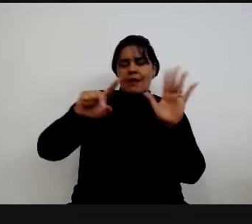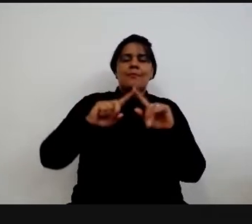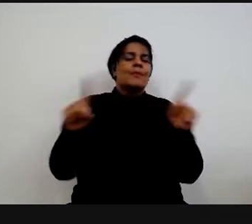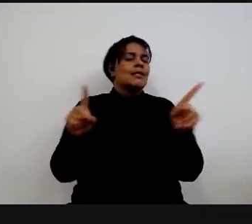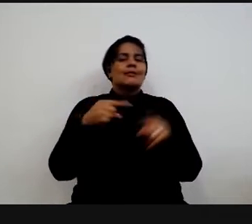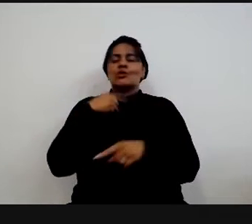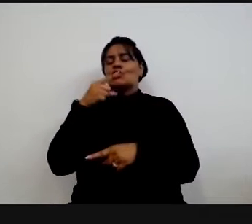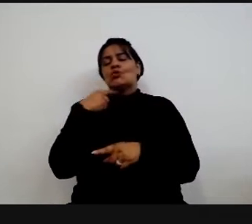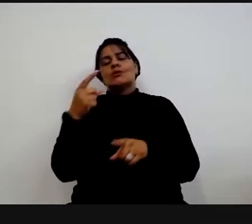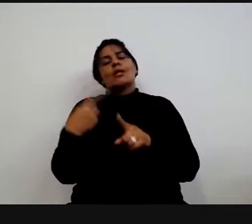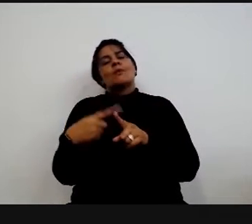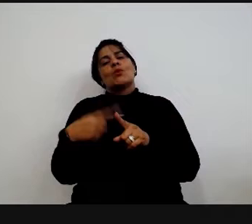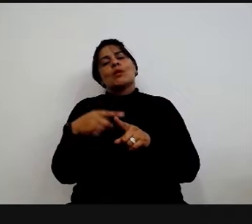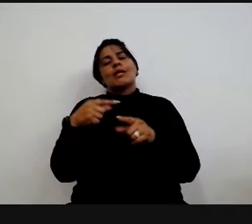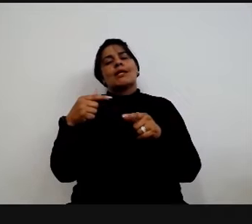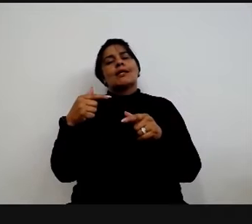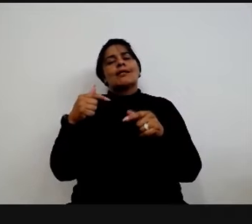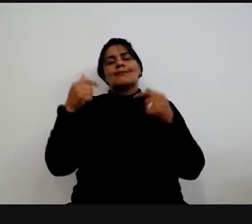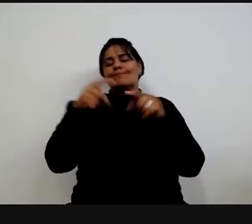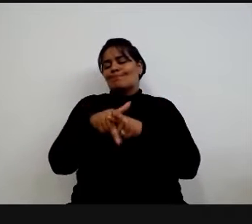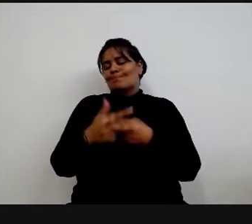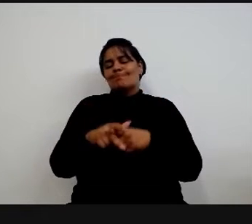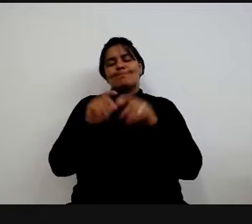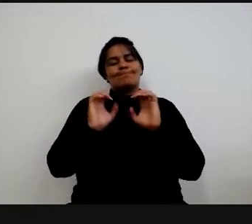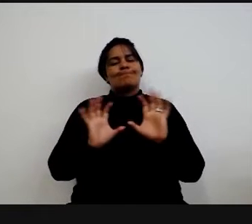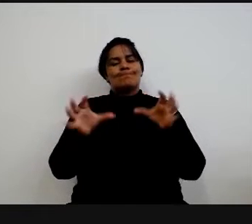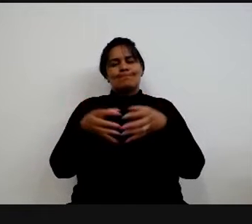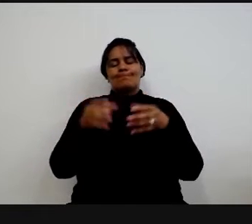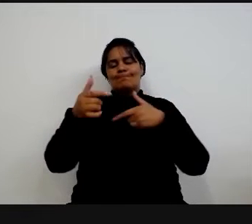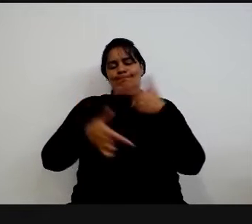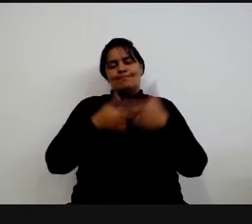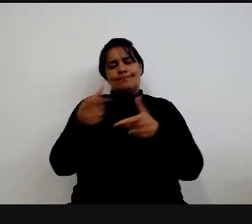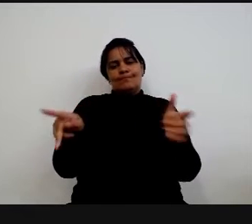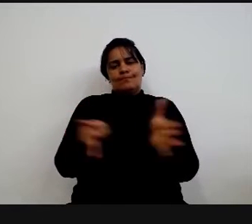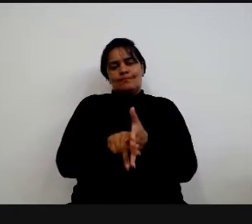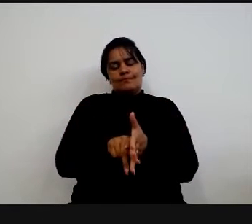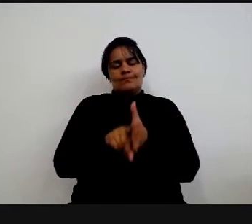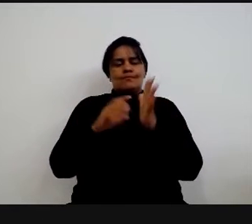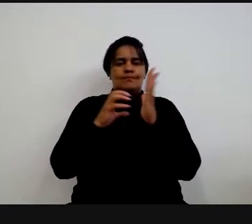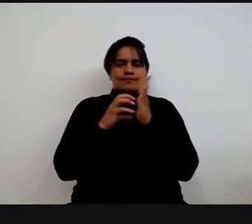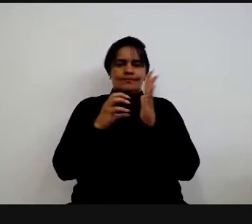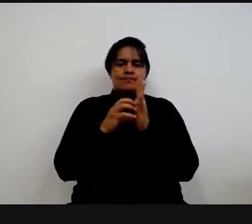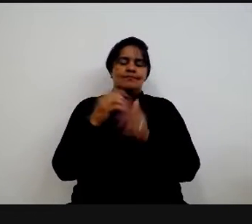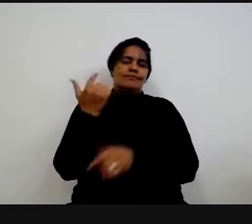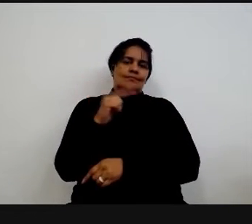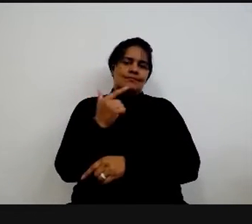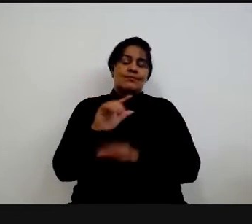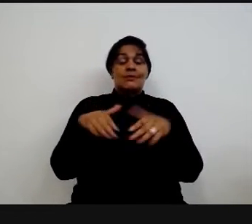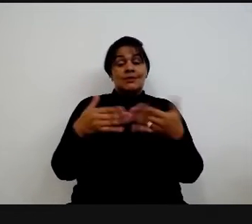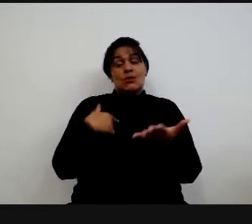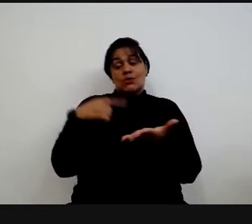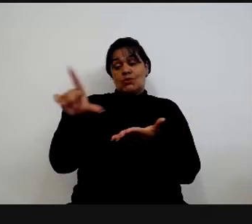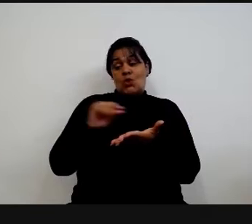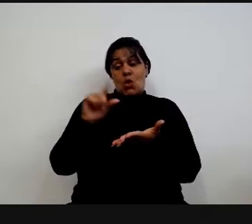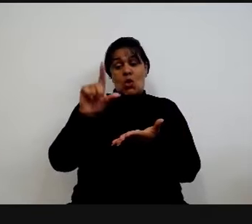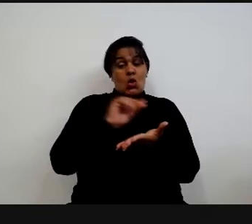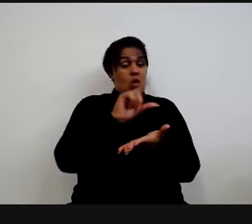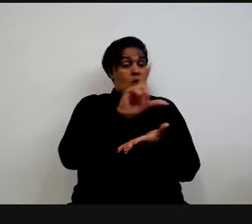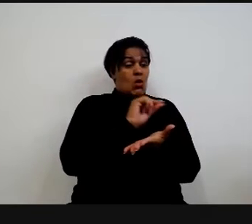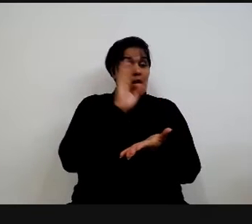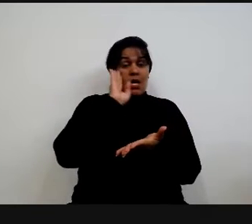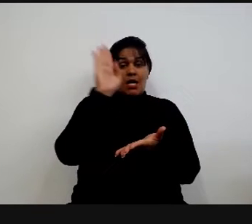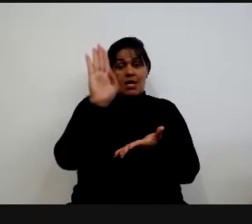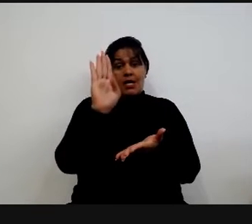dá seguimento porque a gente não tem essa força operacional, né? Então, a gente tem que eleger algumas prioridades para que a